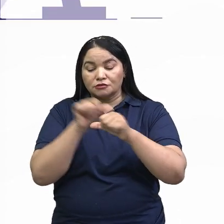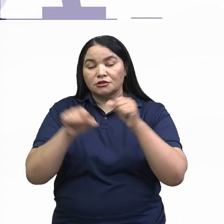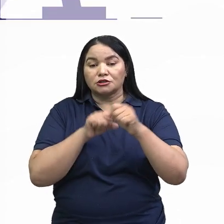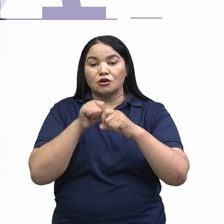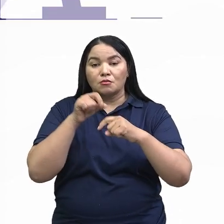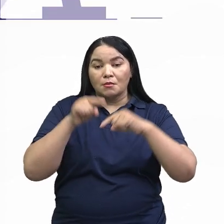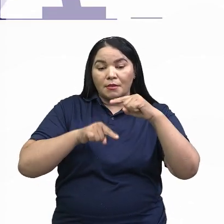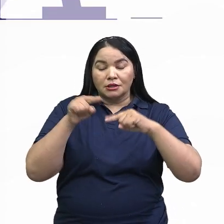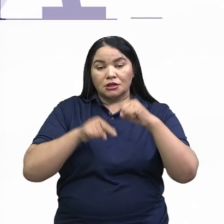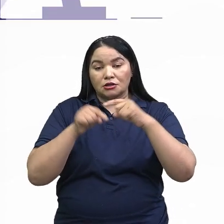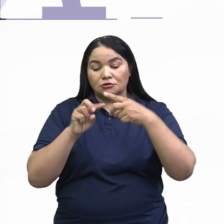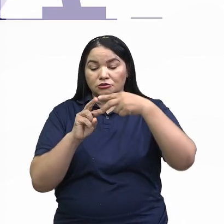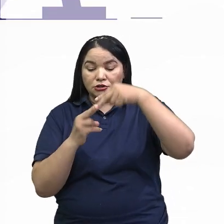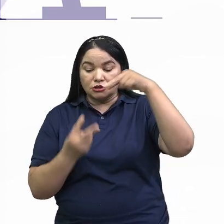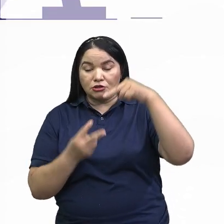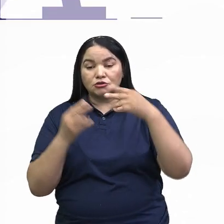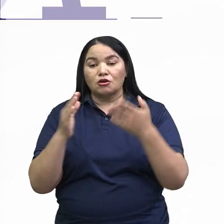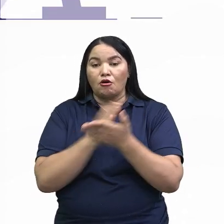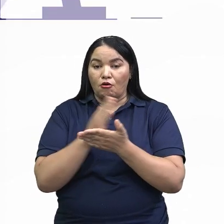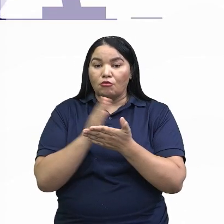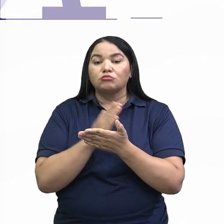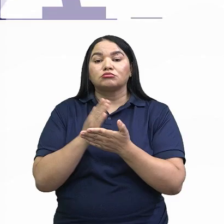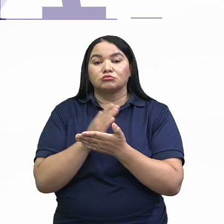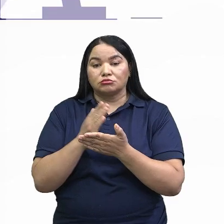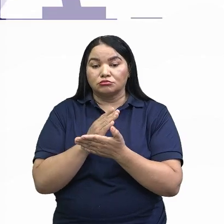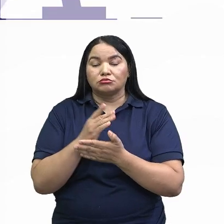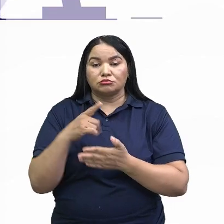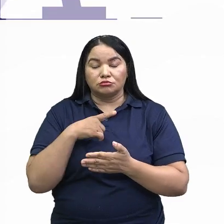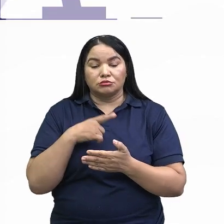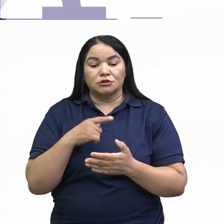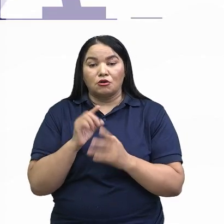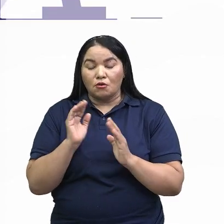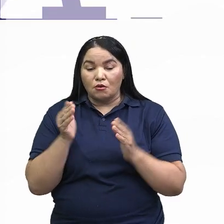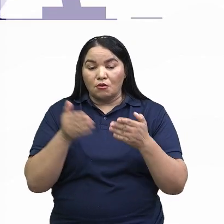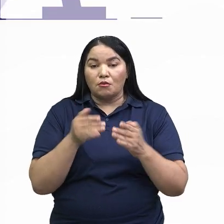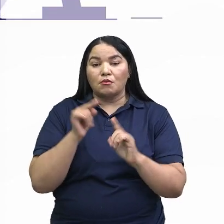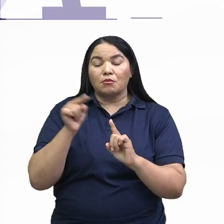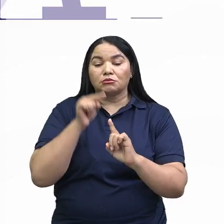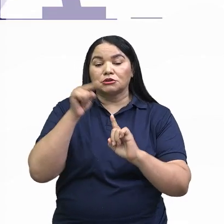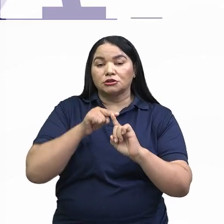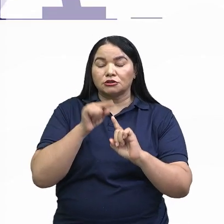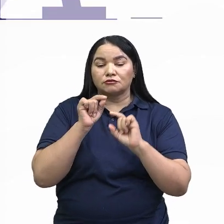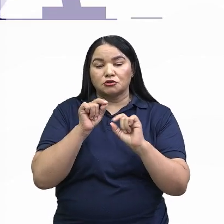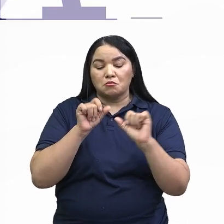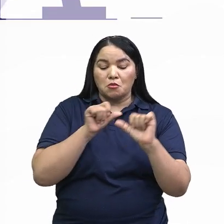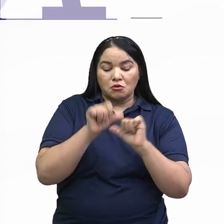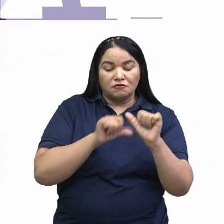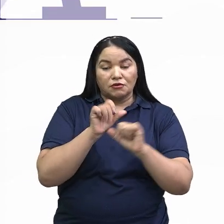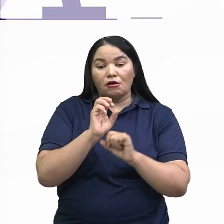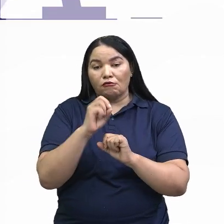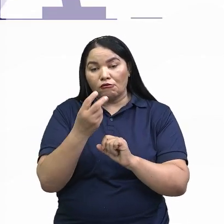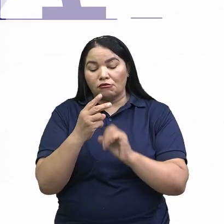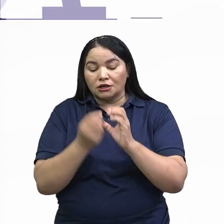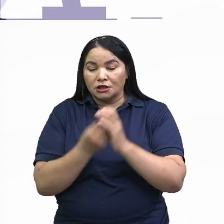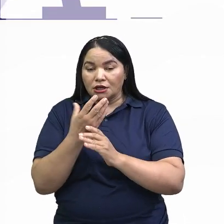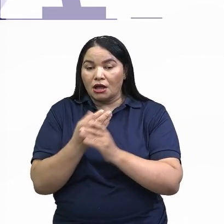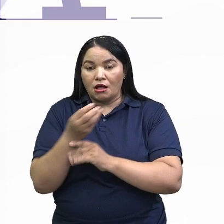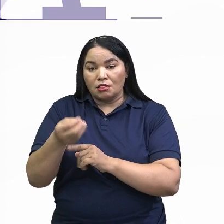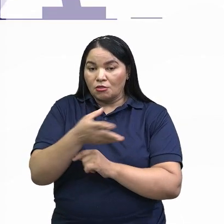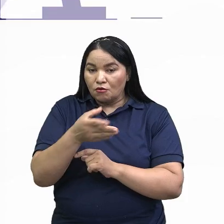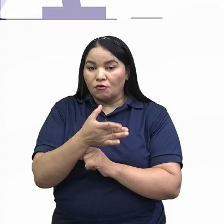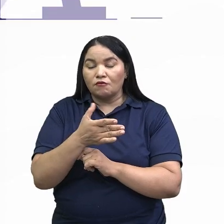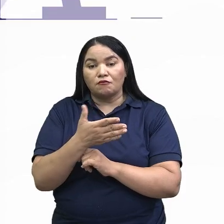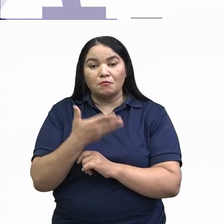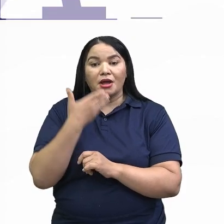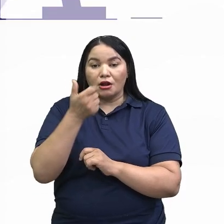materiais genéticos de alguns organismos, com a finalidade ali de você modificar, né, criar algo novo,